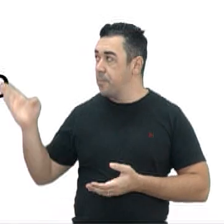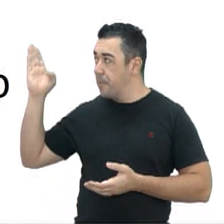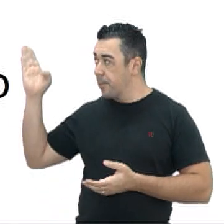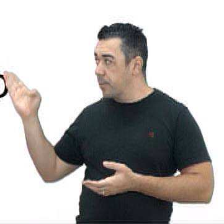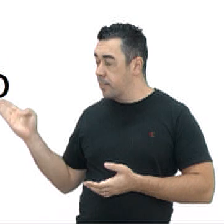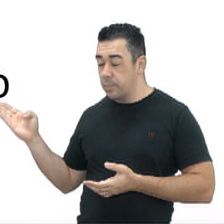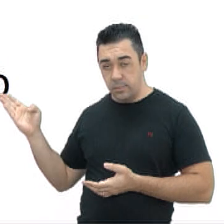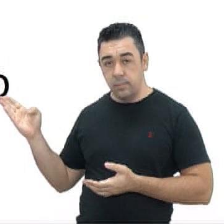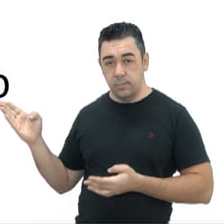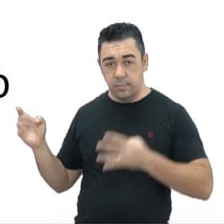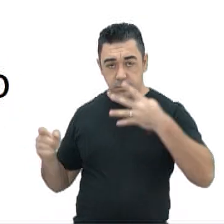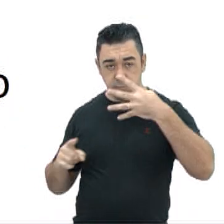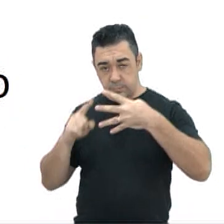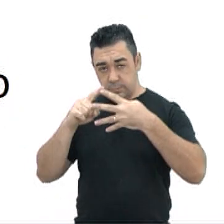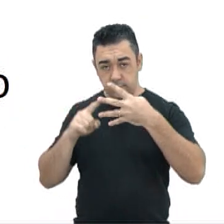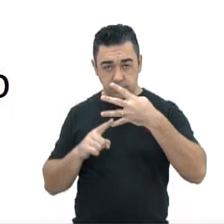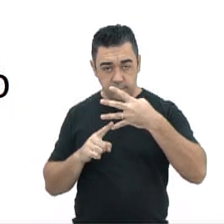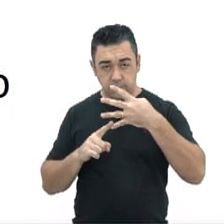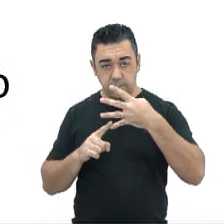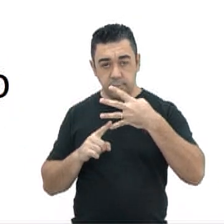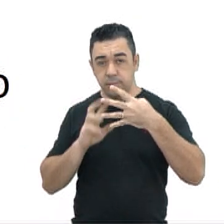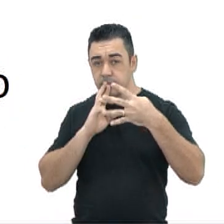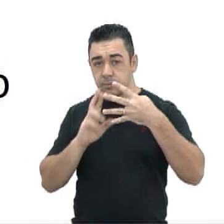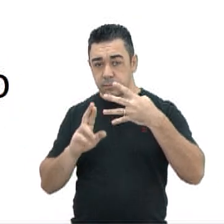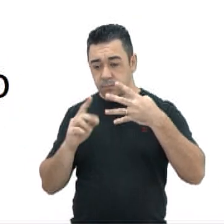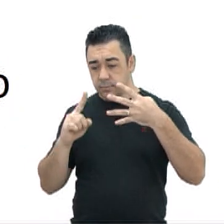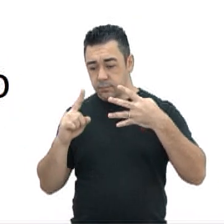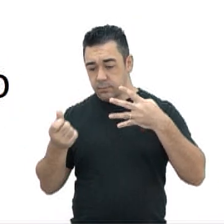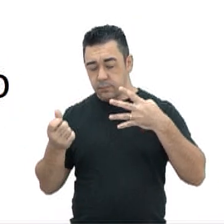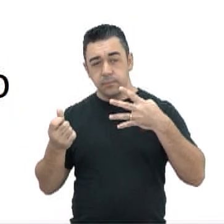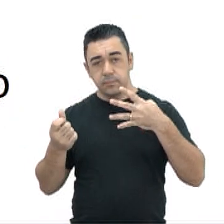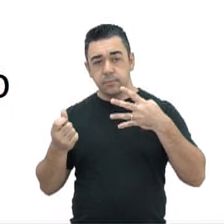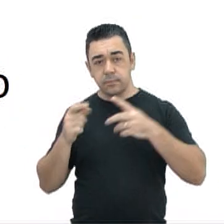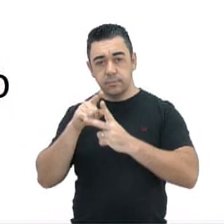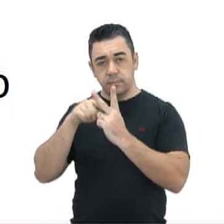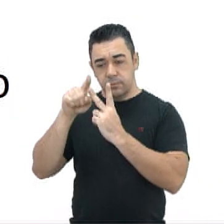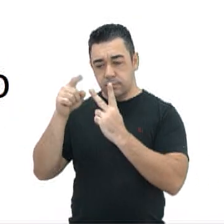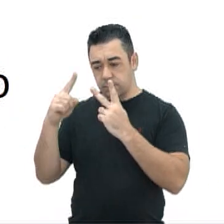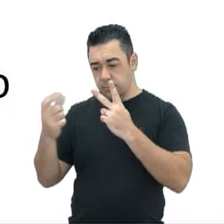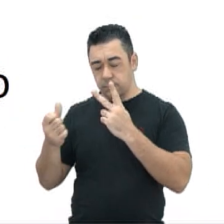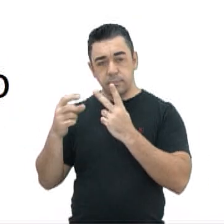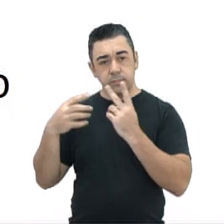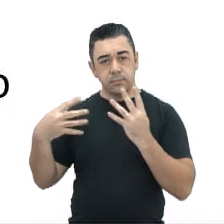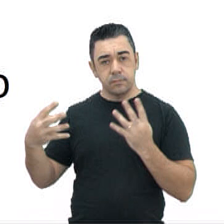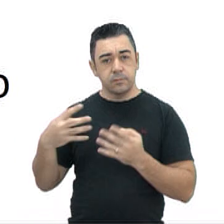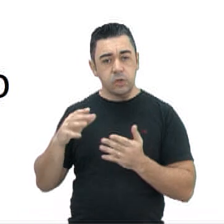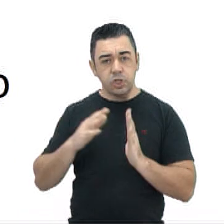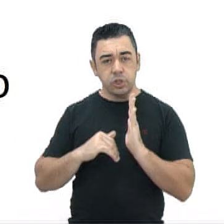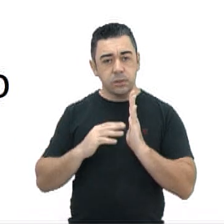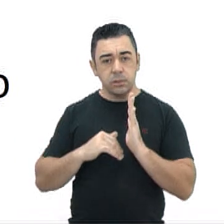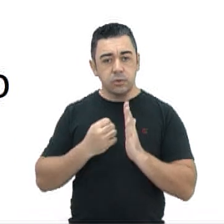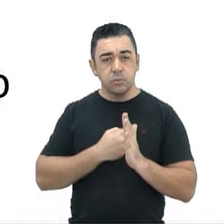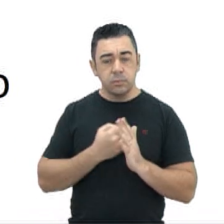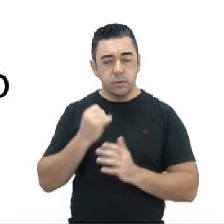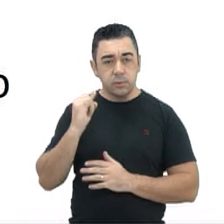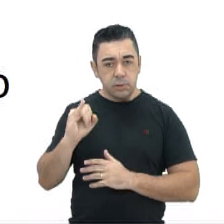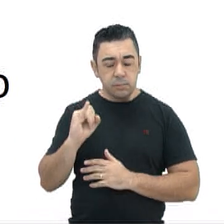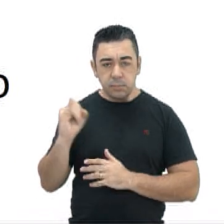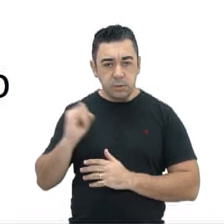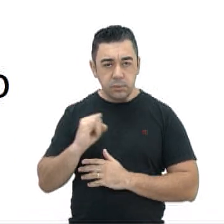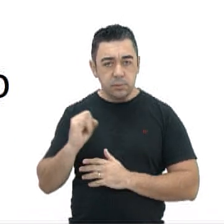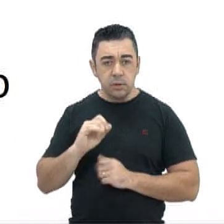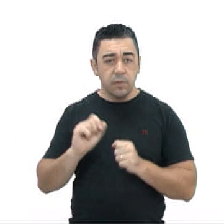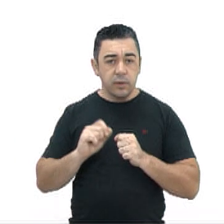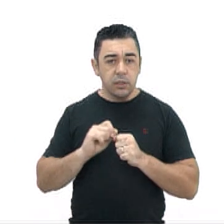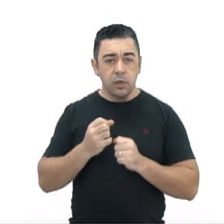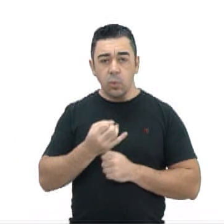Como foram 4 subtrações, então a raiz quadrada de 16 é igual a 4. Então, é só ir tirando números ímpares. Quantas subtrações eu